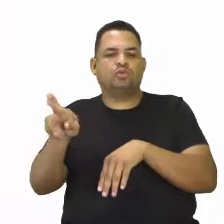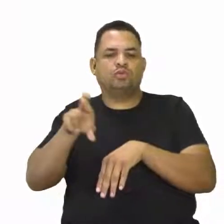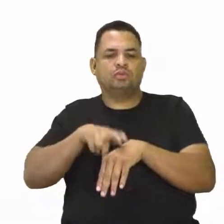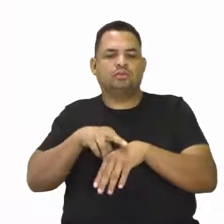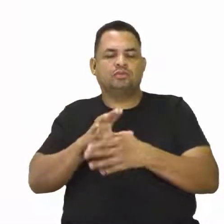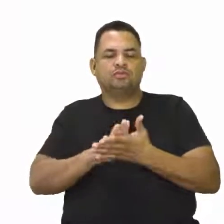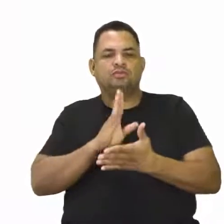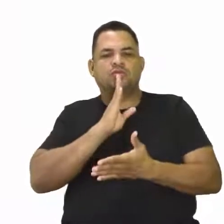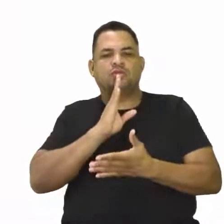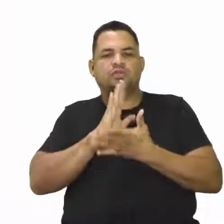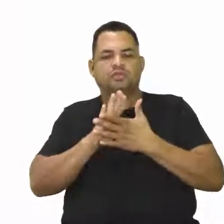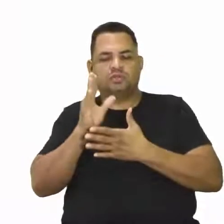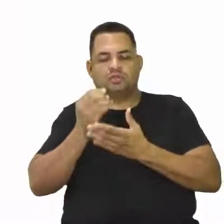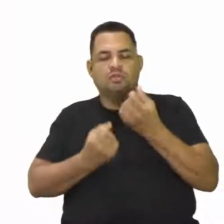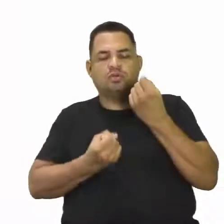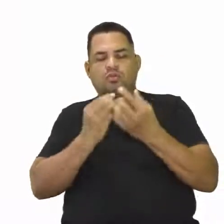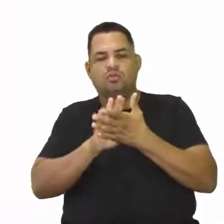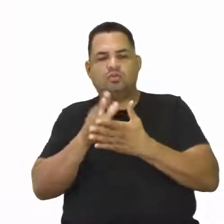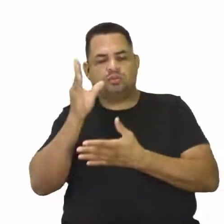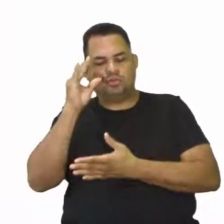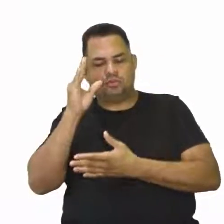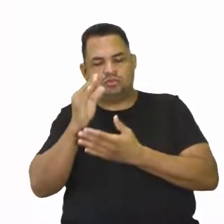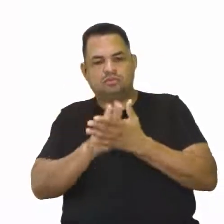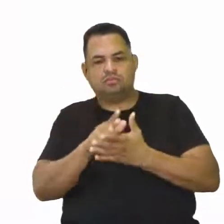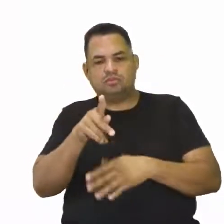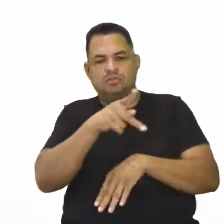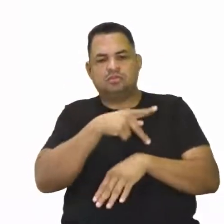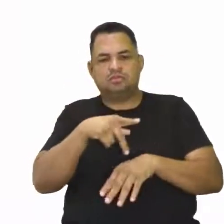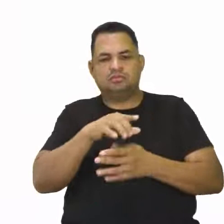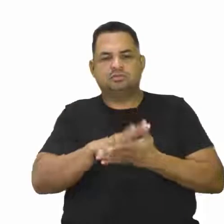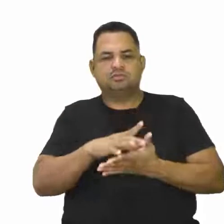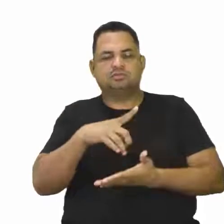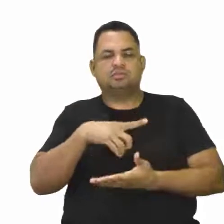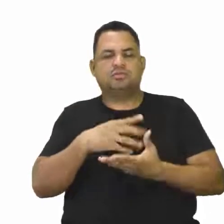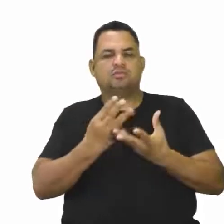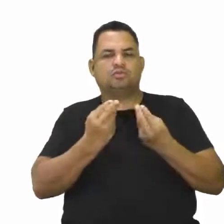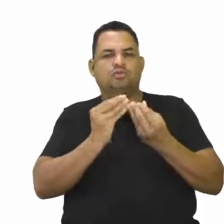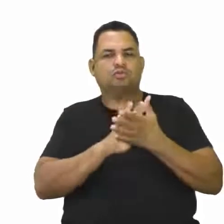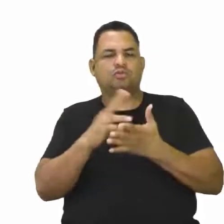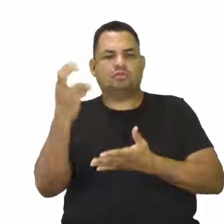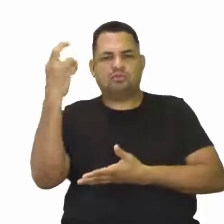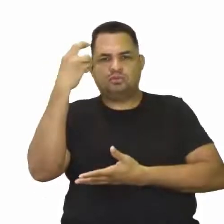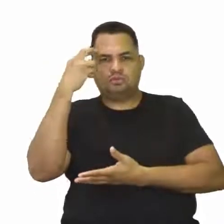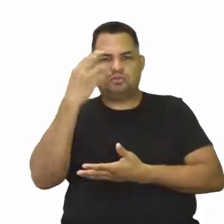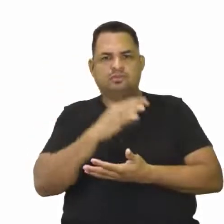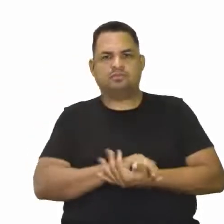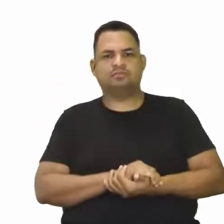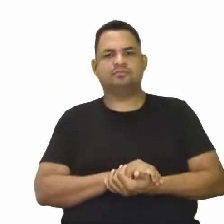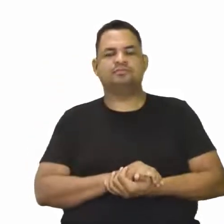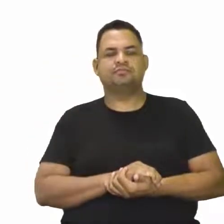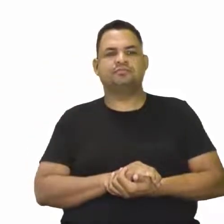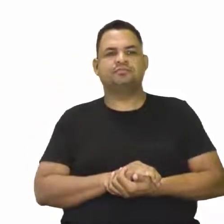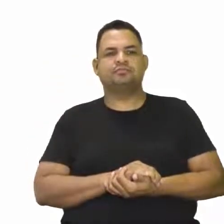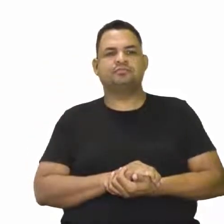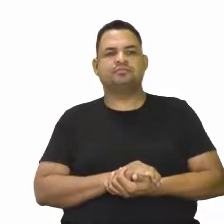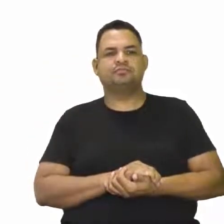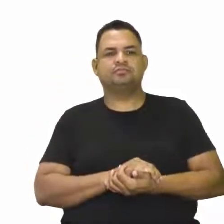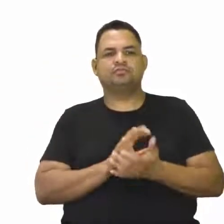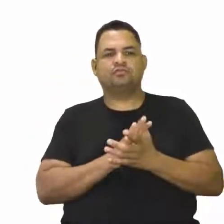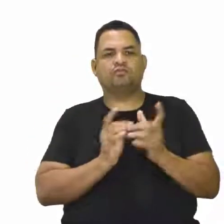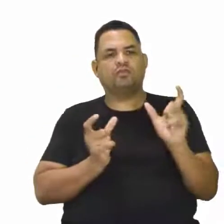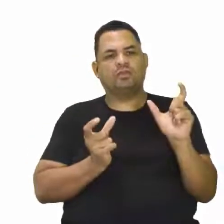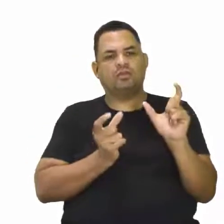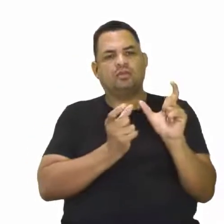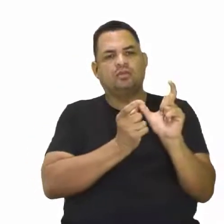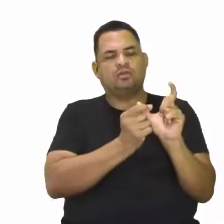algumas curiosidades desse país riquíssimo em cultura. Então, vamos lá. Então, simbora. As